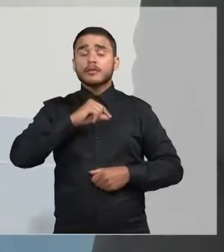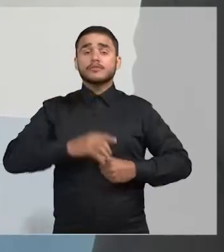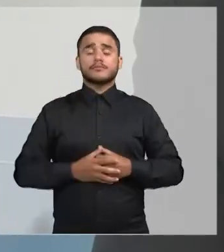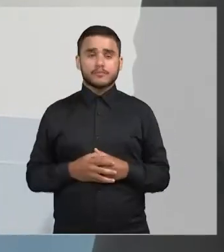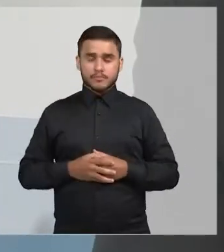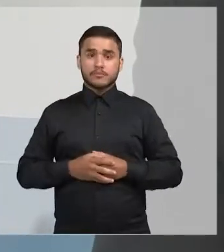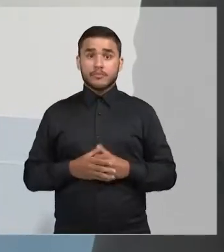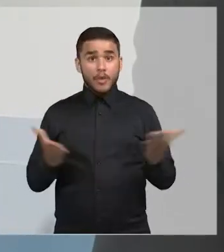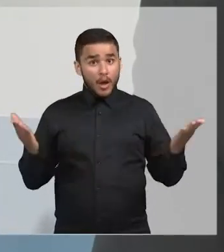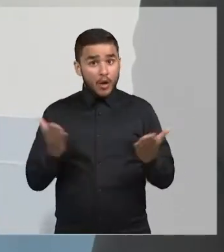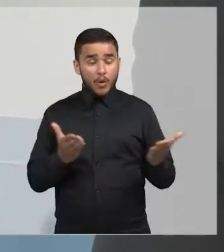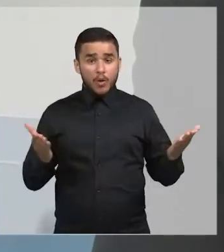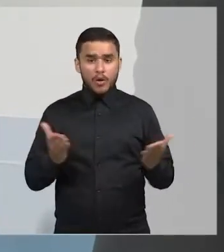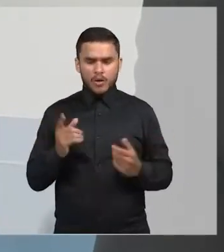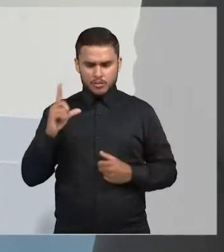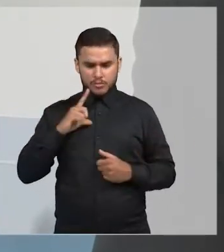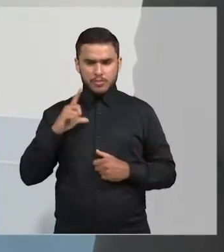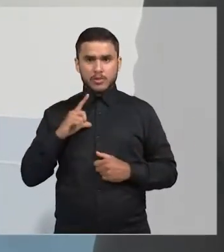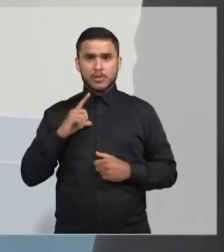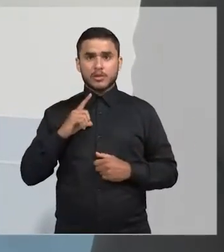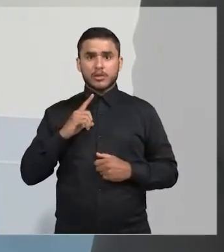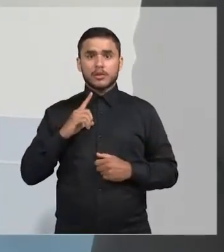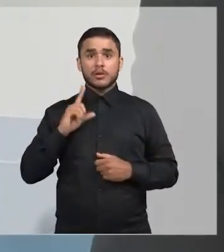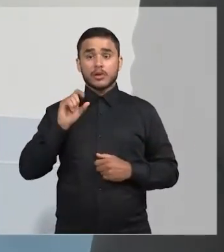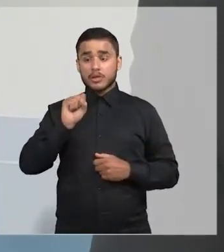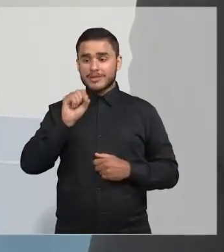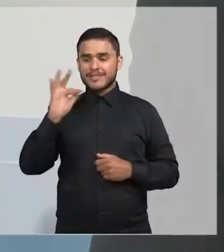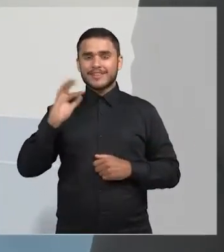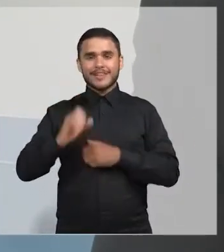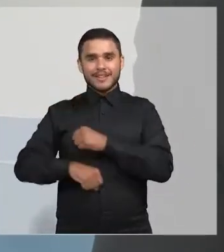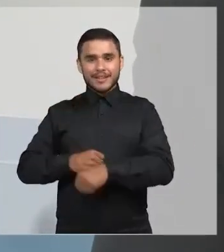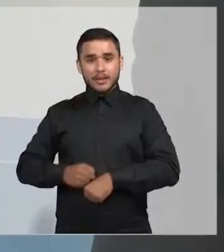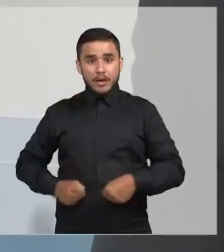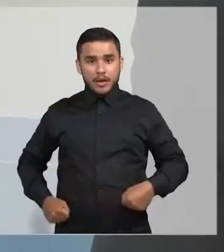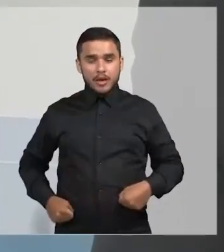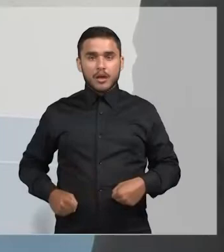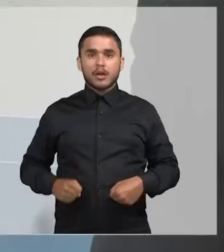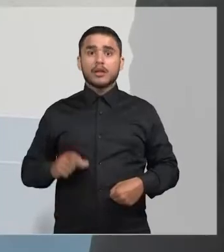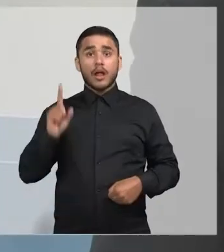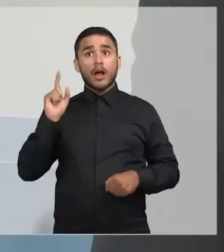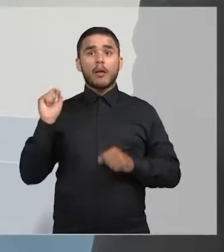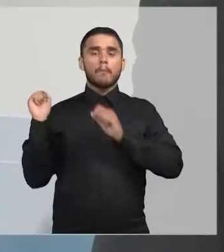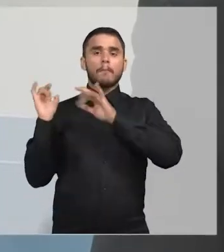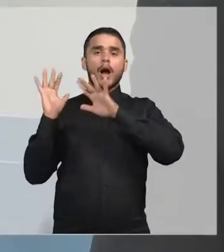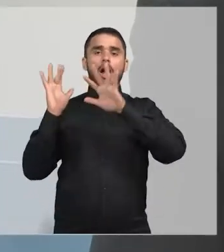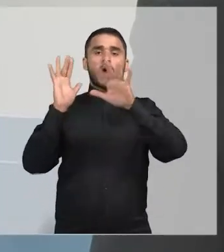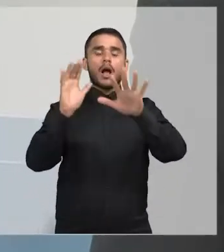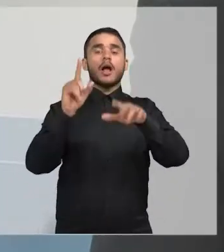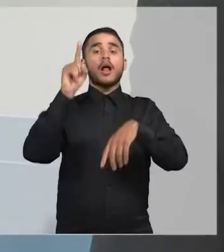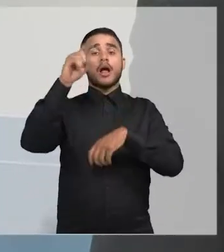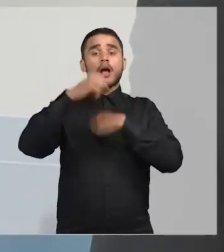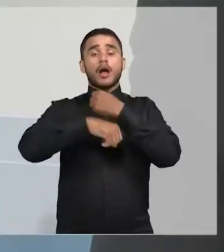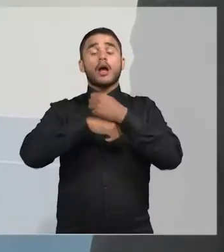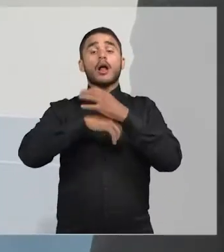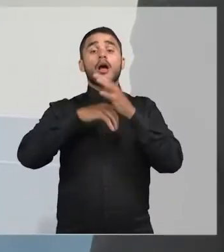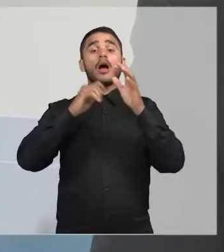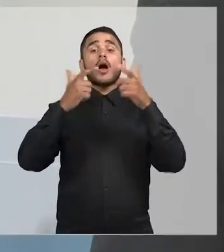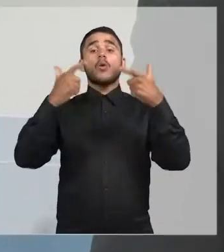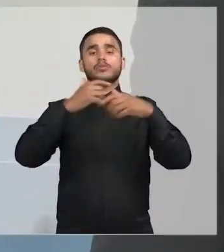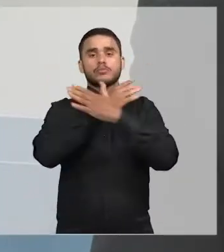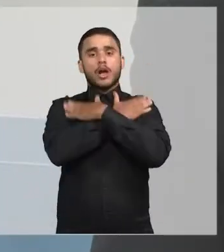quando aconteceu agora a festa de São Francisco, eles estavam tudo no Canindé. Hoje eles estão tudo lá em Juazeiro,